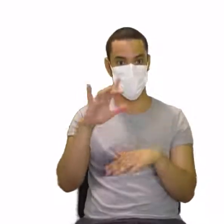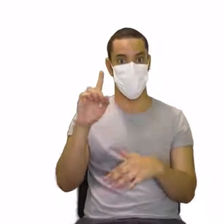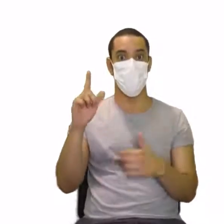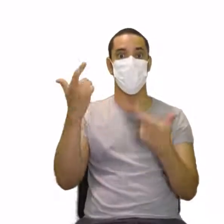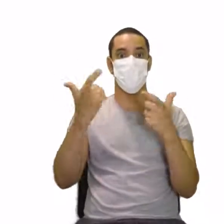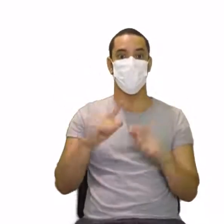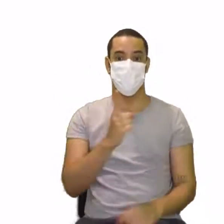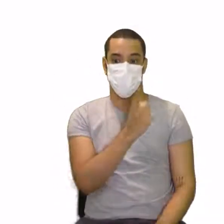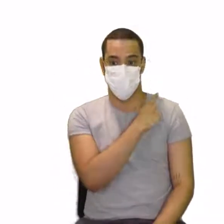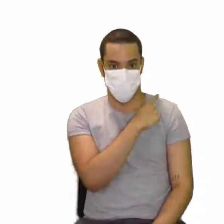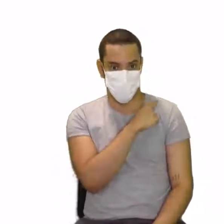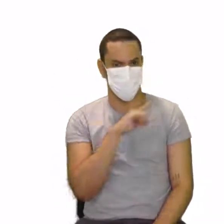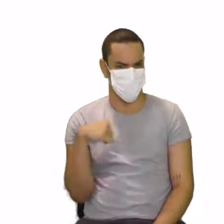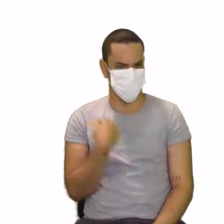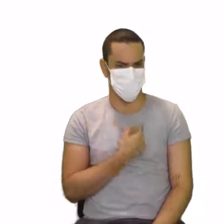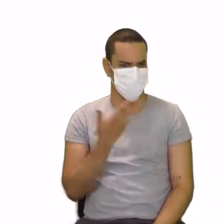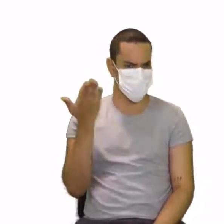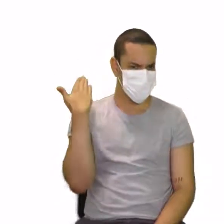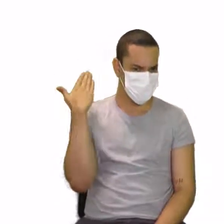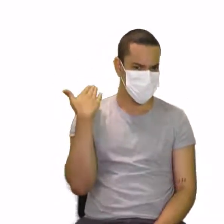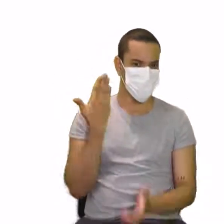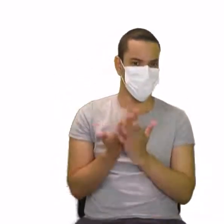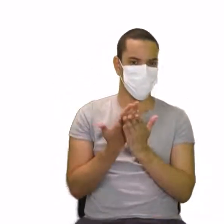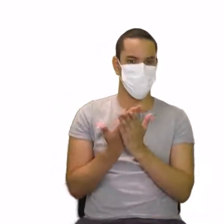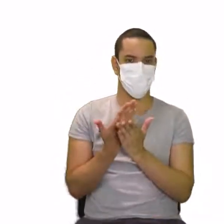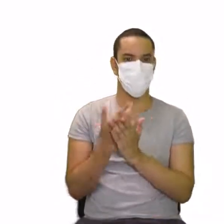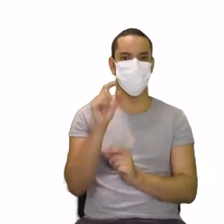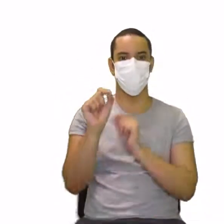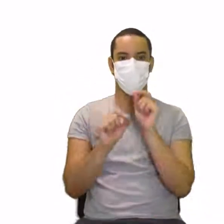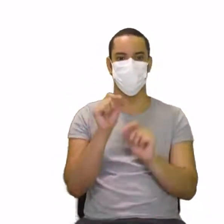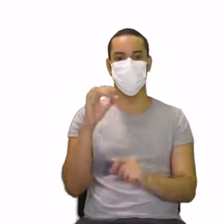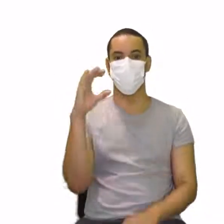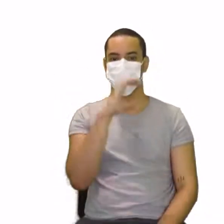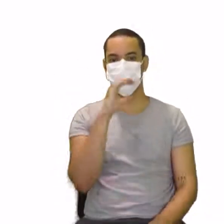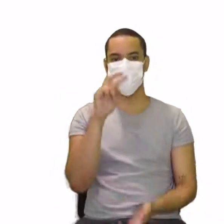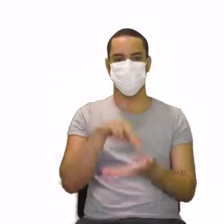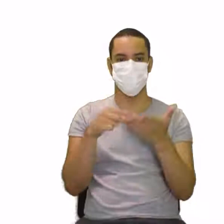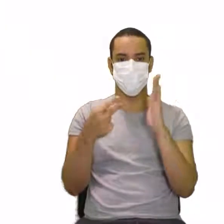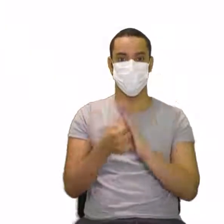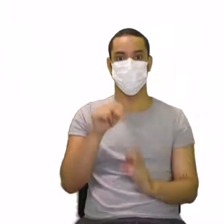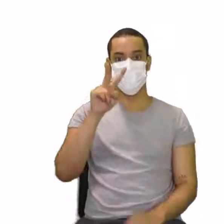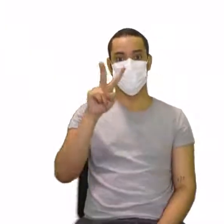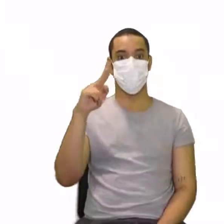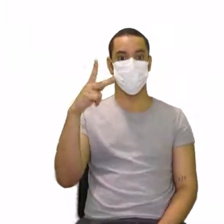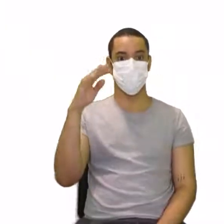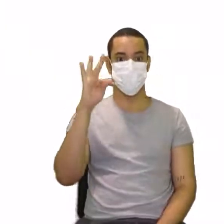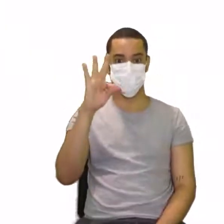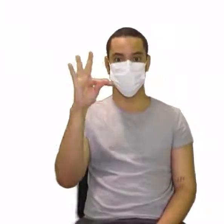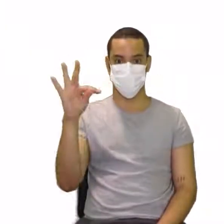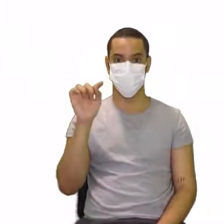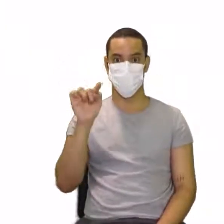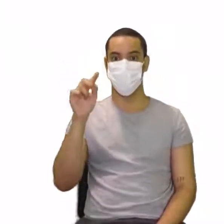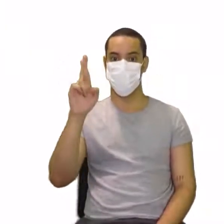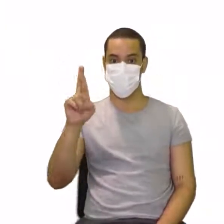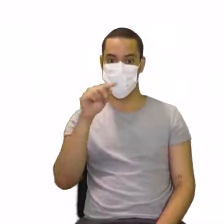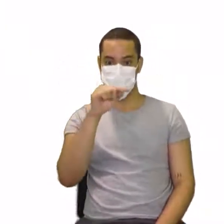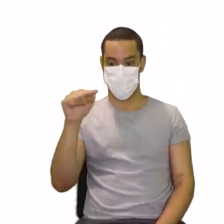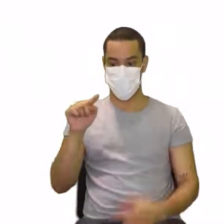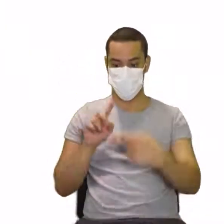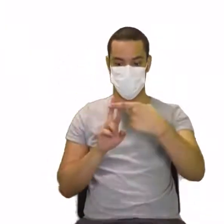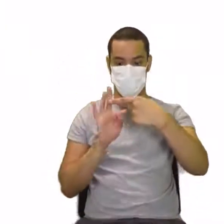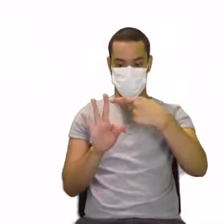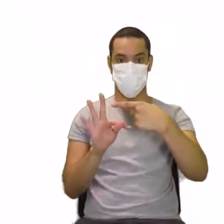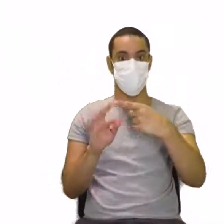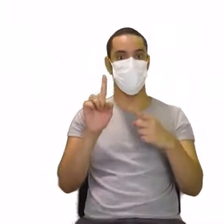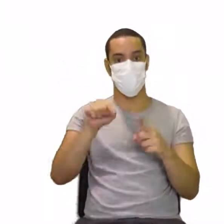ano, que a velocidade é 2π vezes o raio da trajetória da partícula dividido pelo período que ela executa uma